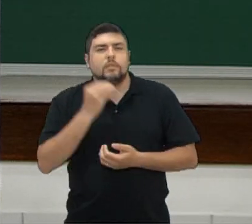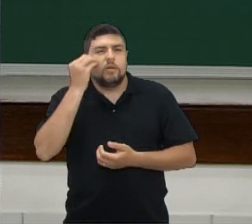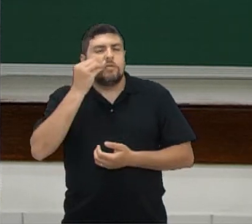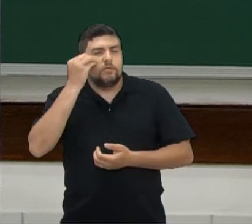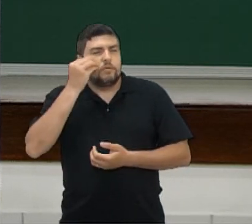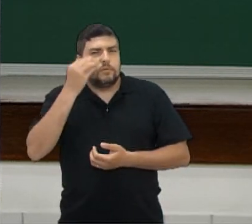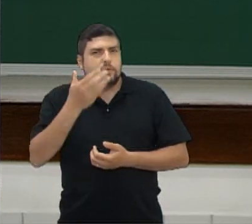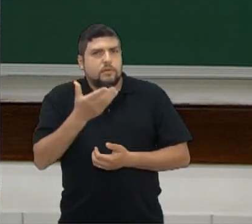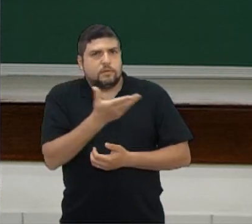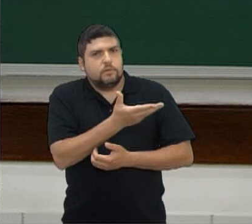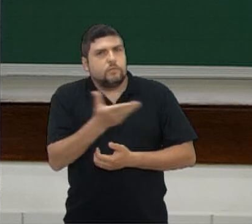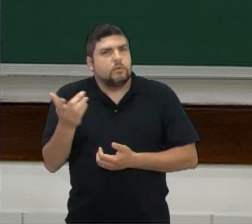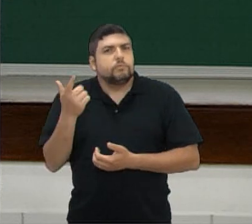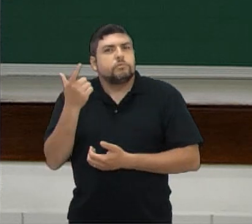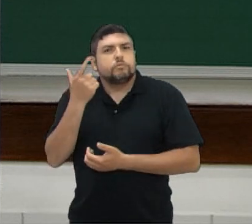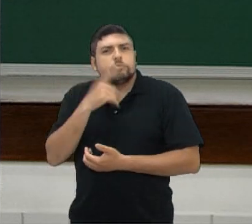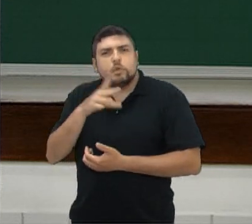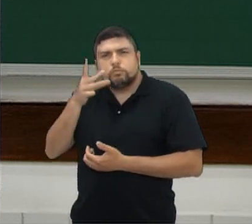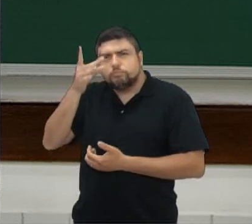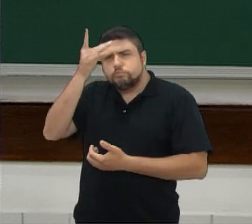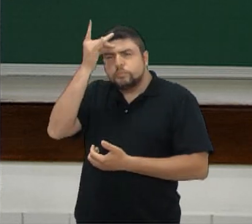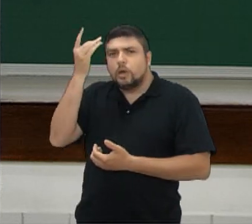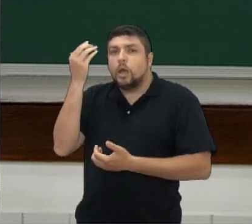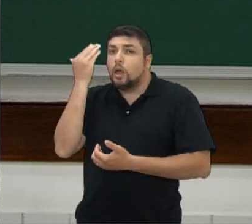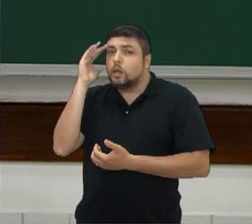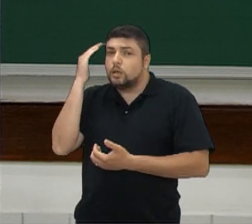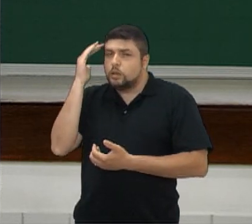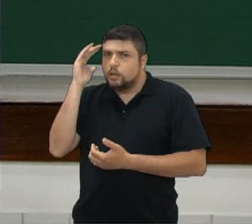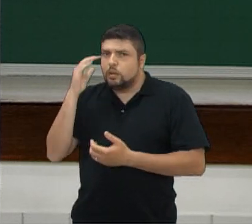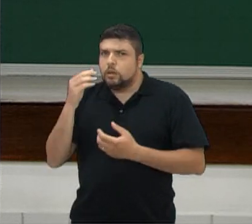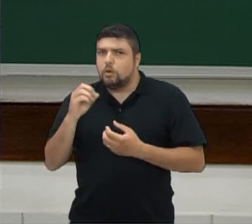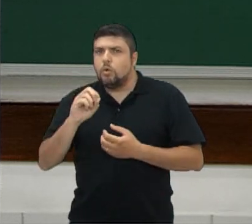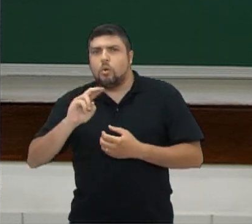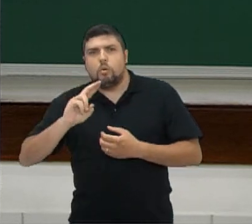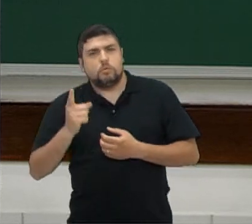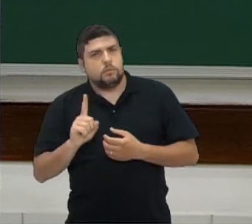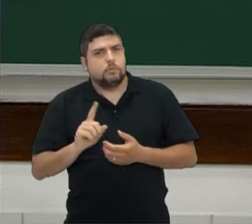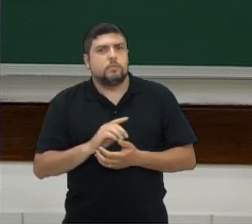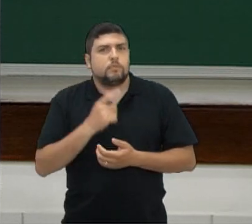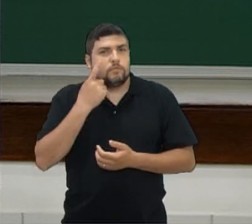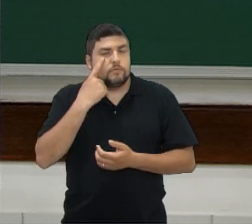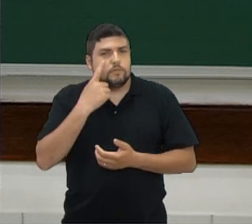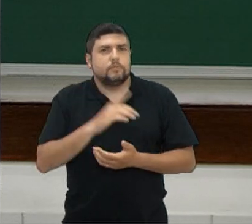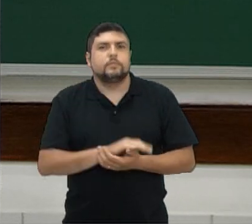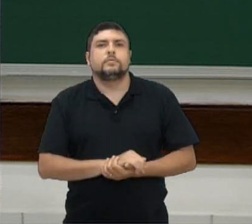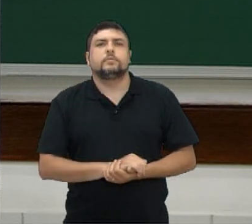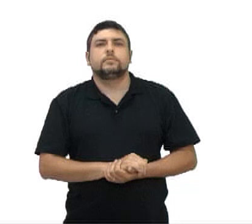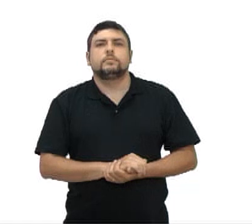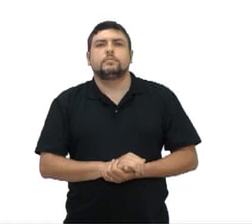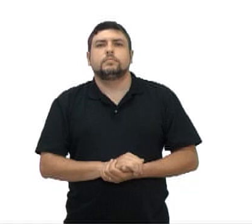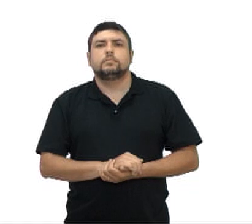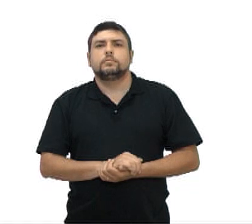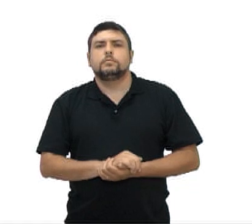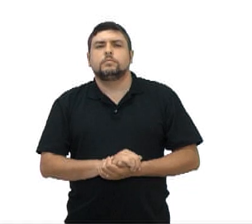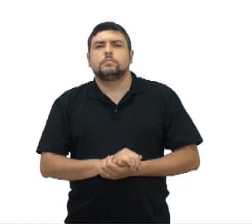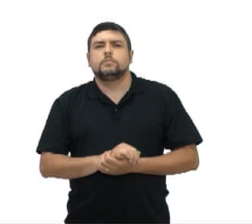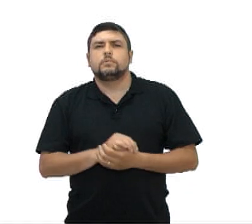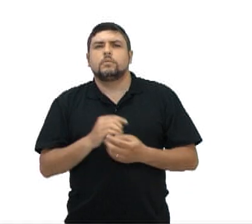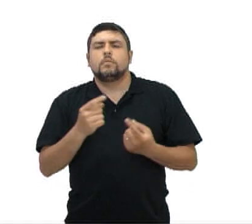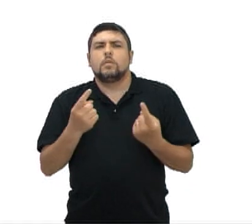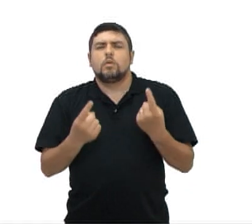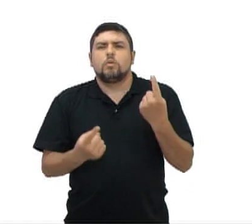conseguindo estabelecer as relações conceituais, né, do relato pessoal do que estamos discutindo nessa aula. Assinale a